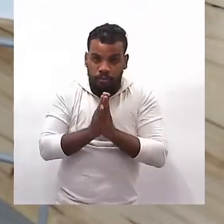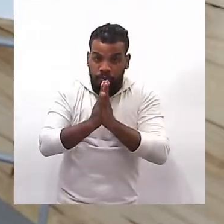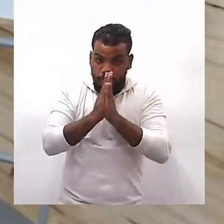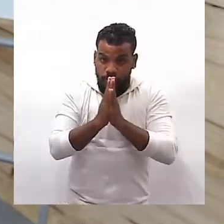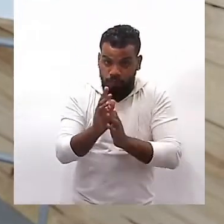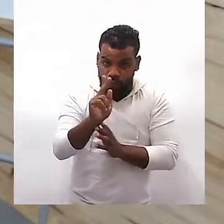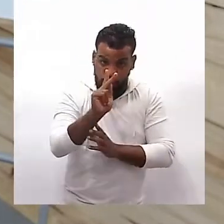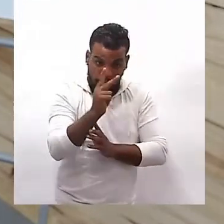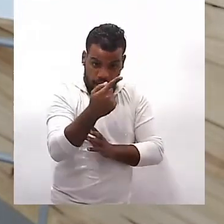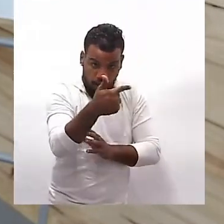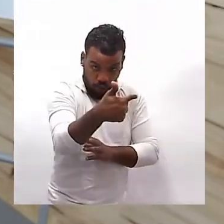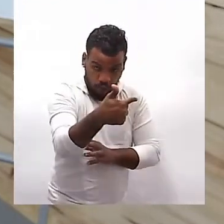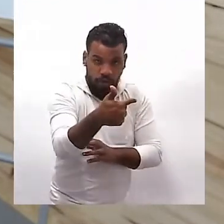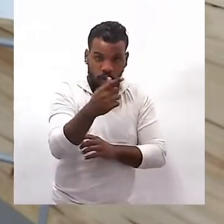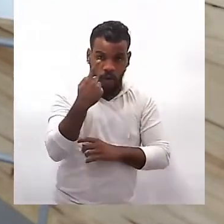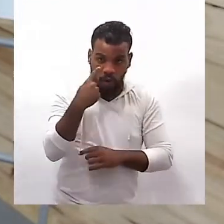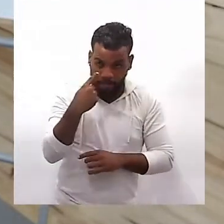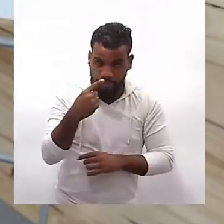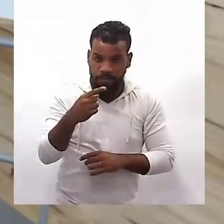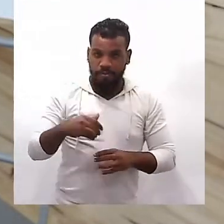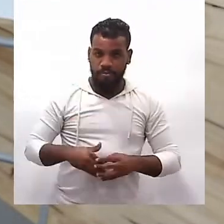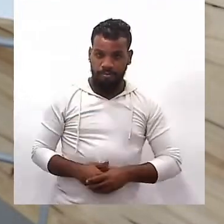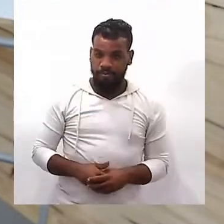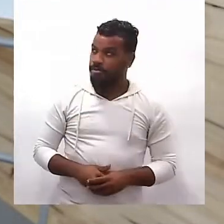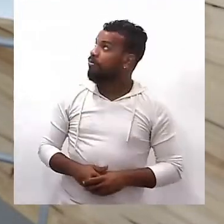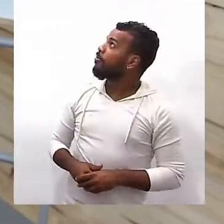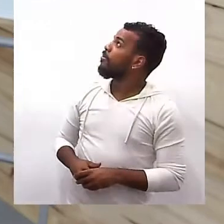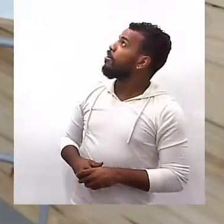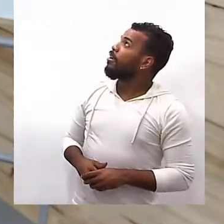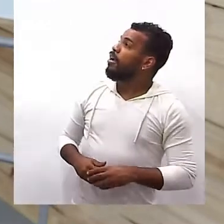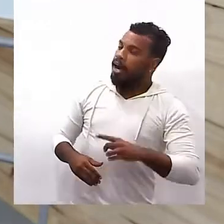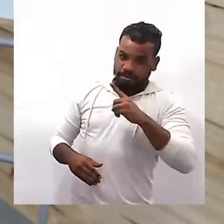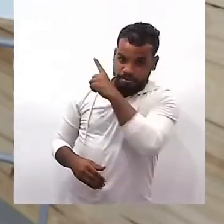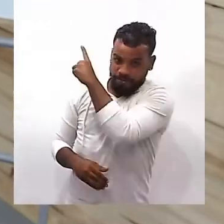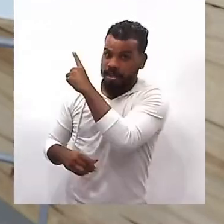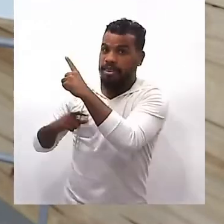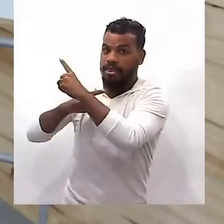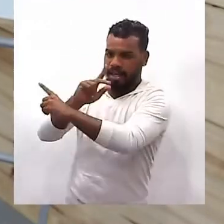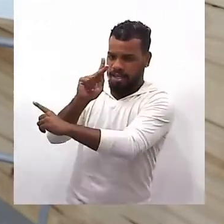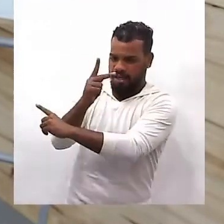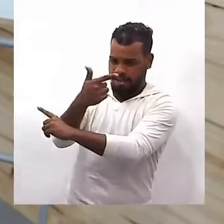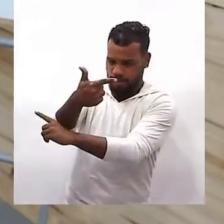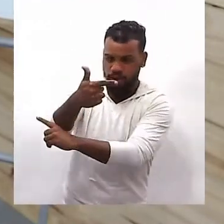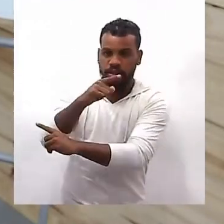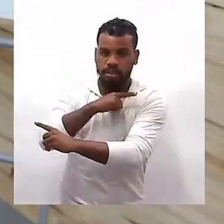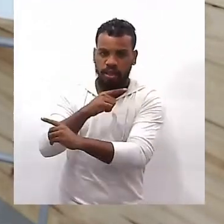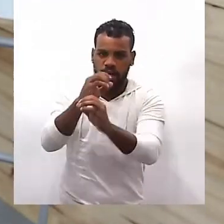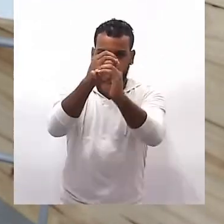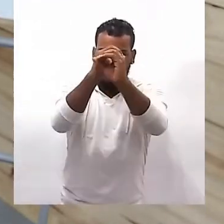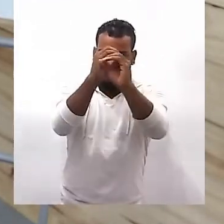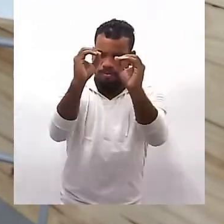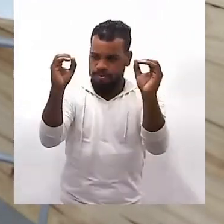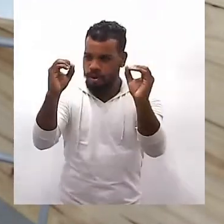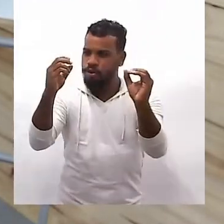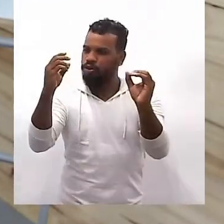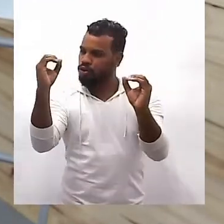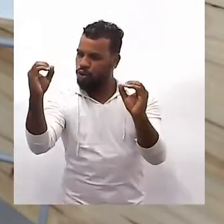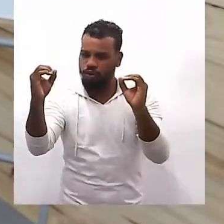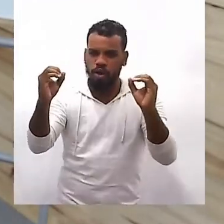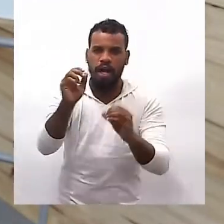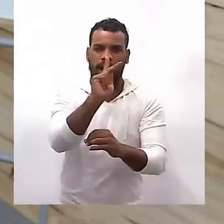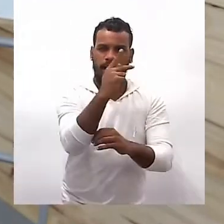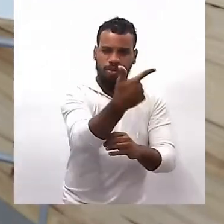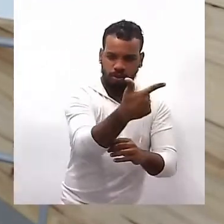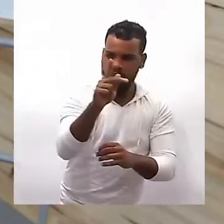hidrogênio que é liberado aqui, olha para mim. Você vai liberar aqui 2 moléculas de hidrogênio,